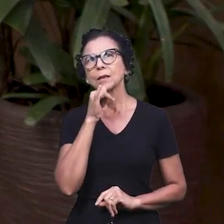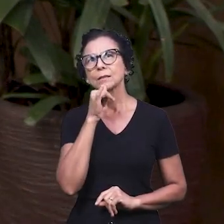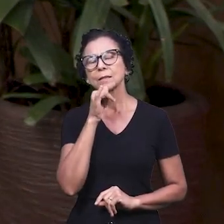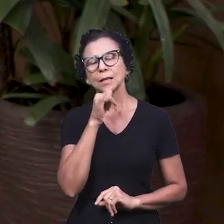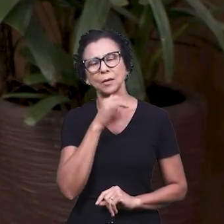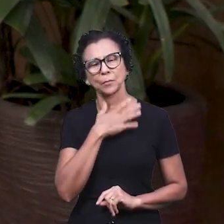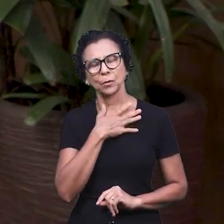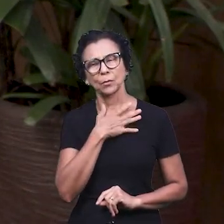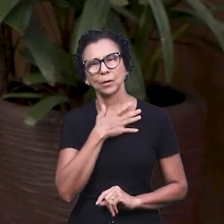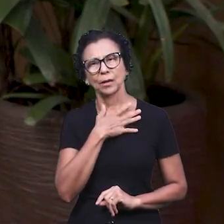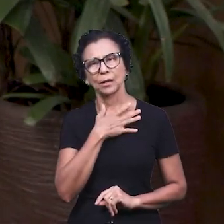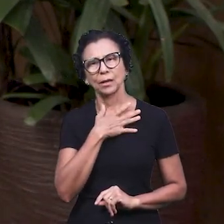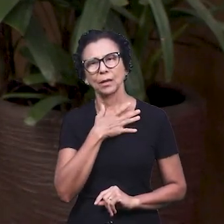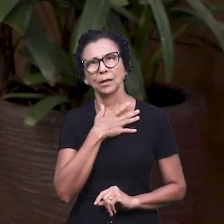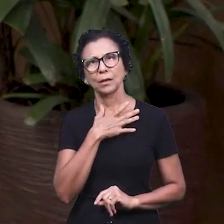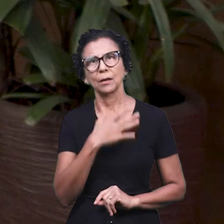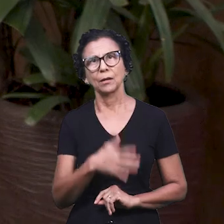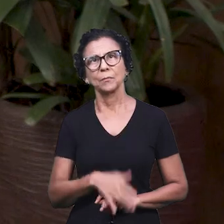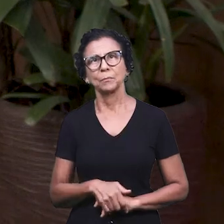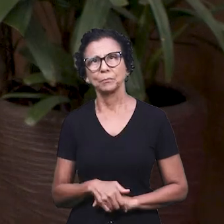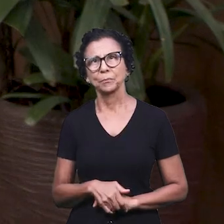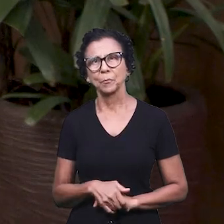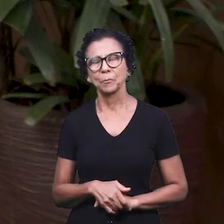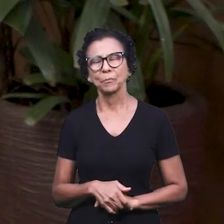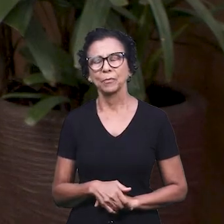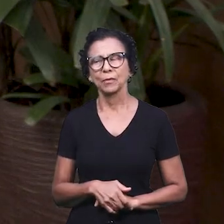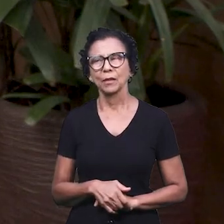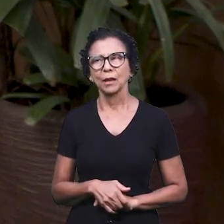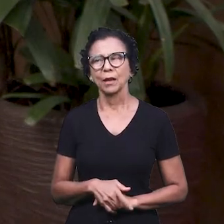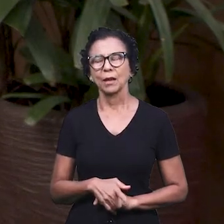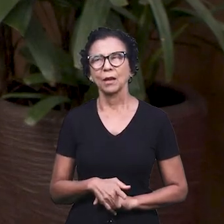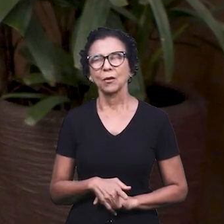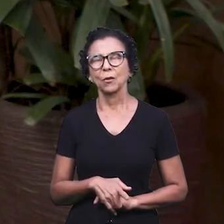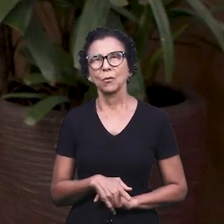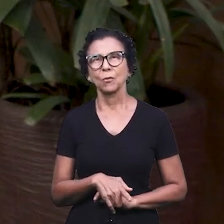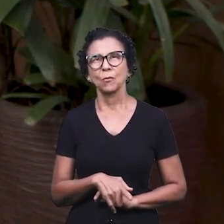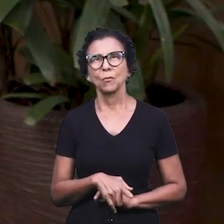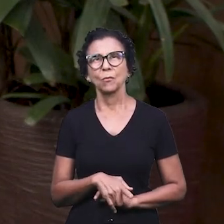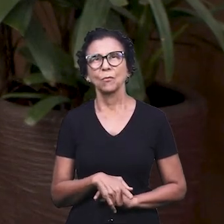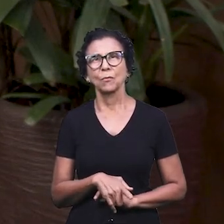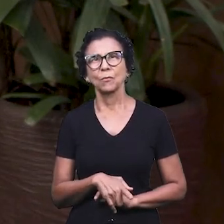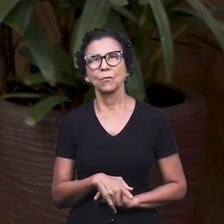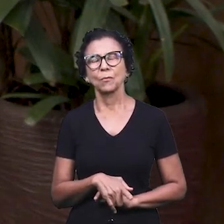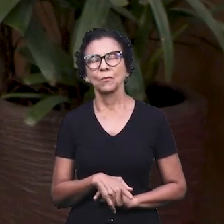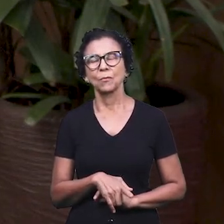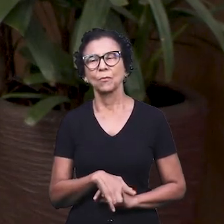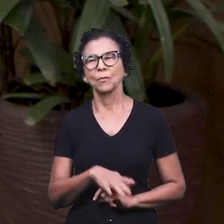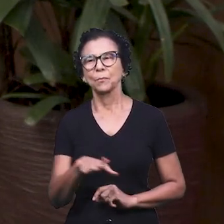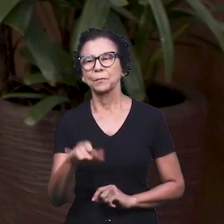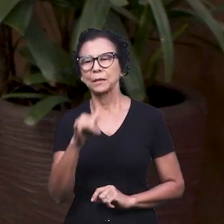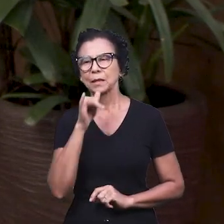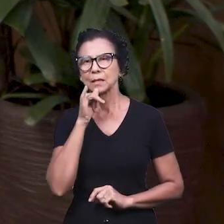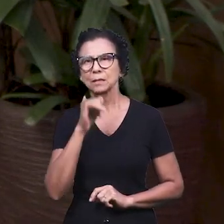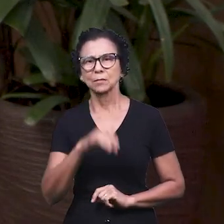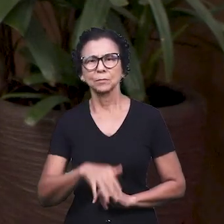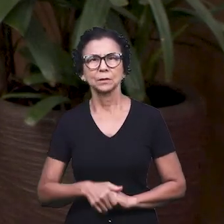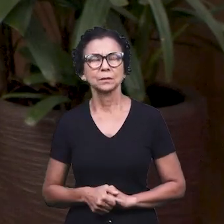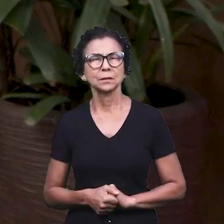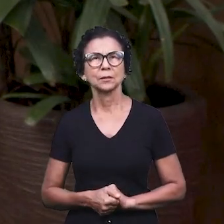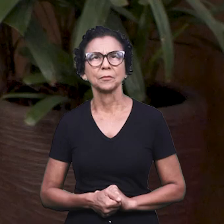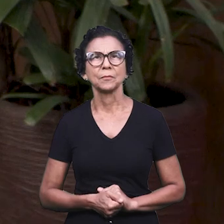assim, eu vou escalar o negócio? Ana Paula, quer contar alguma experiência? Quero escalar o negócio. Você que saiu de